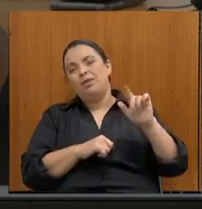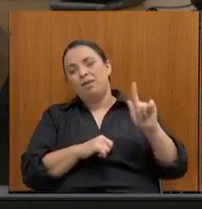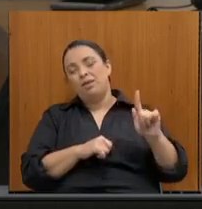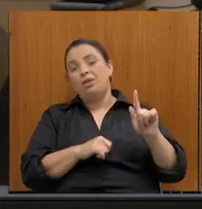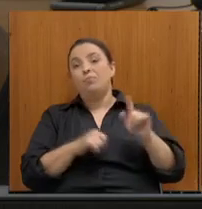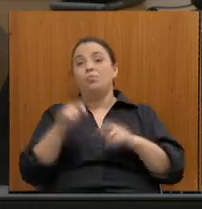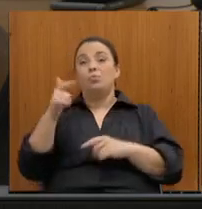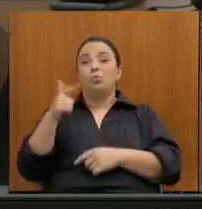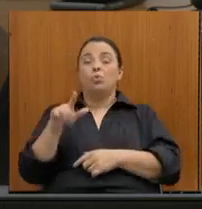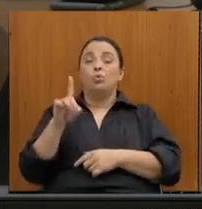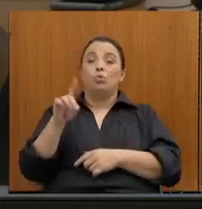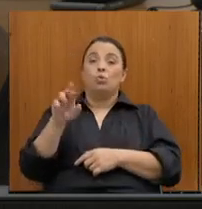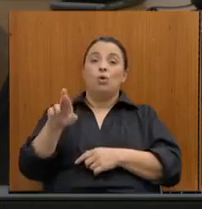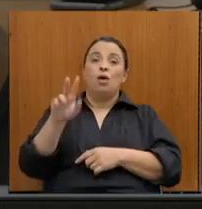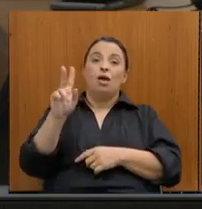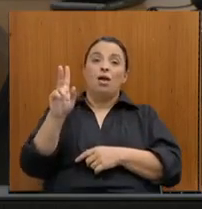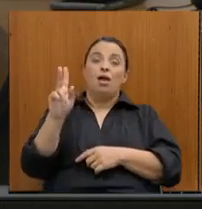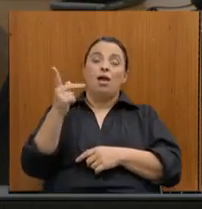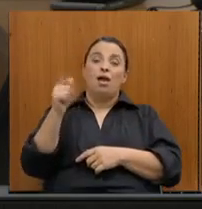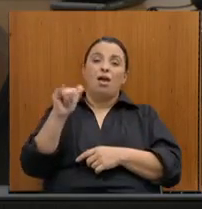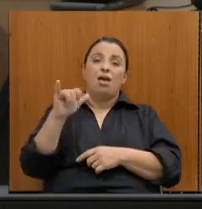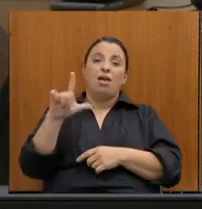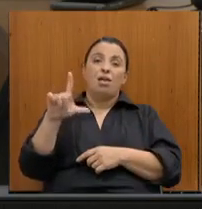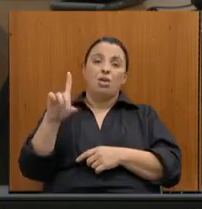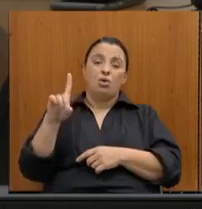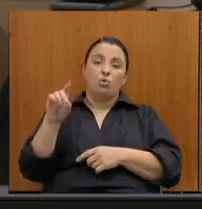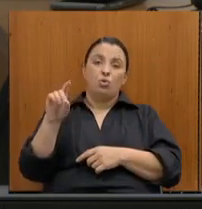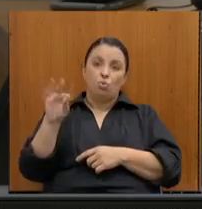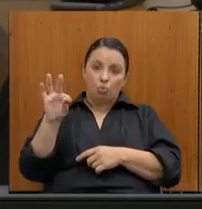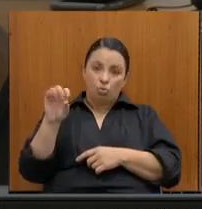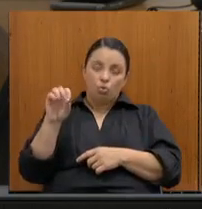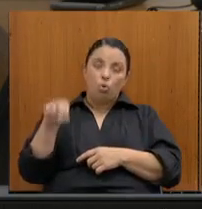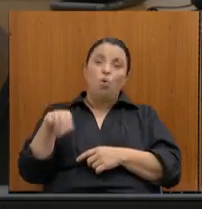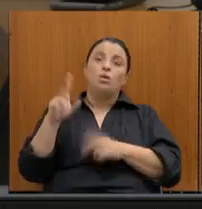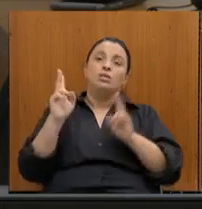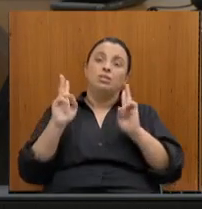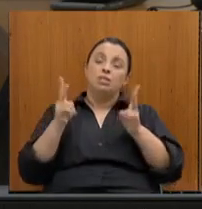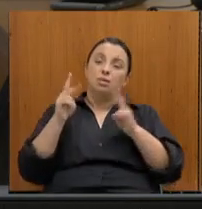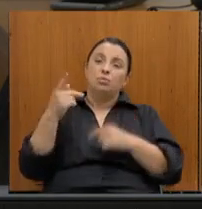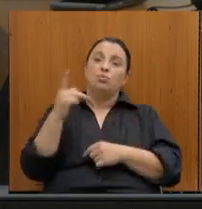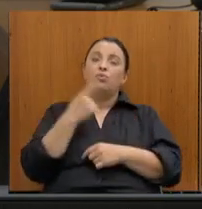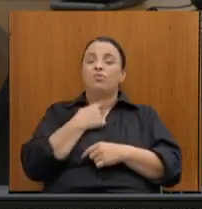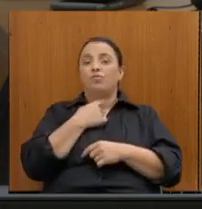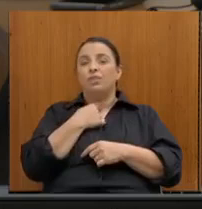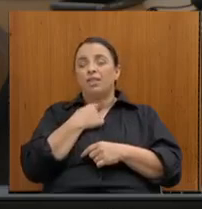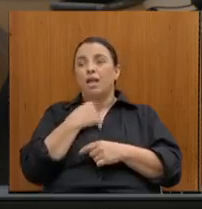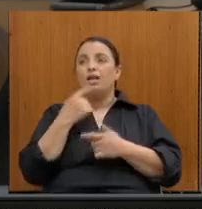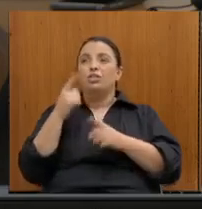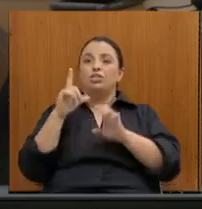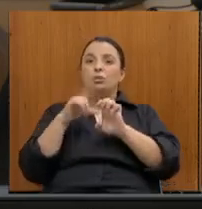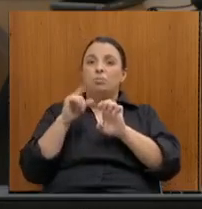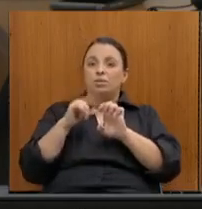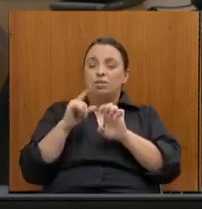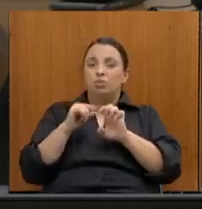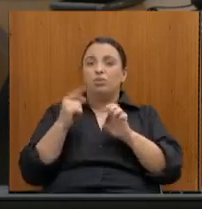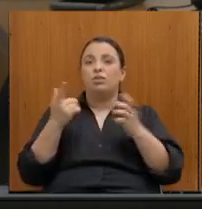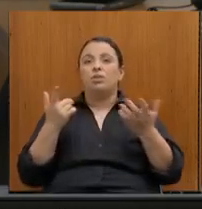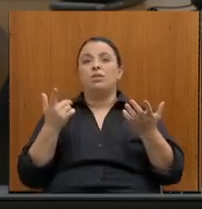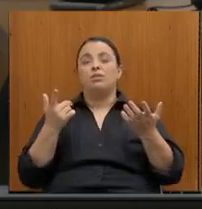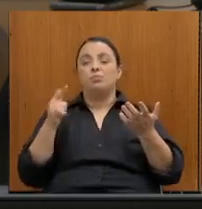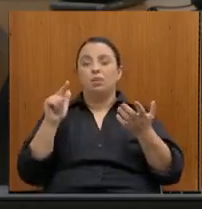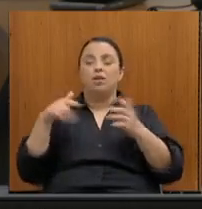Ailton ricaldoni sempre né com a sua vontade de empreendedorismo e